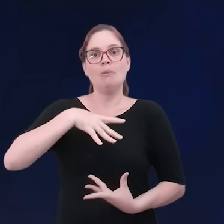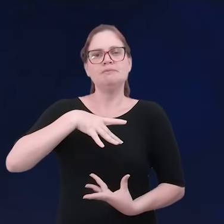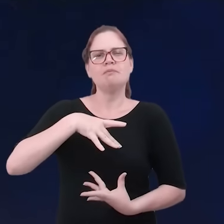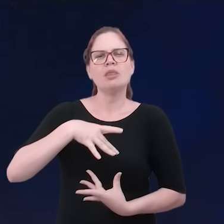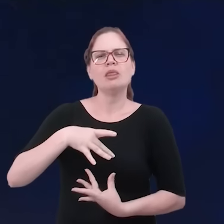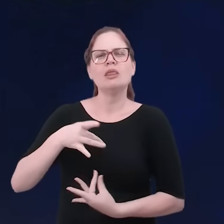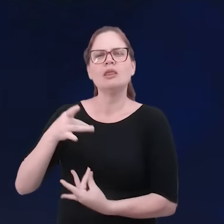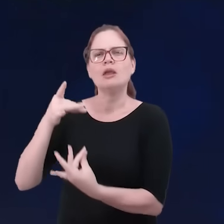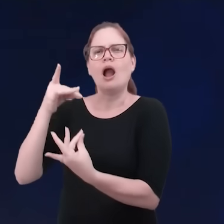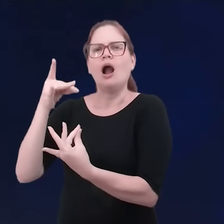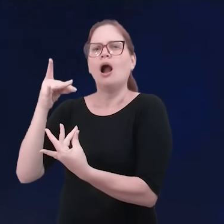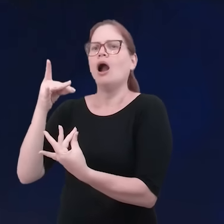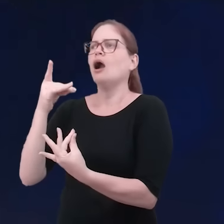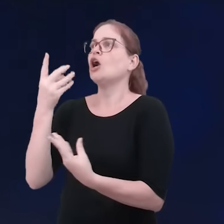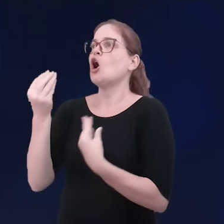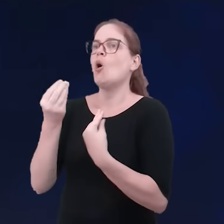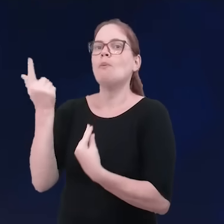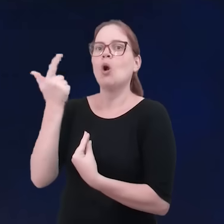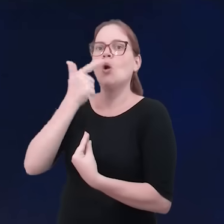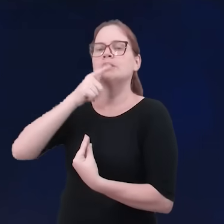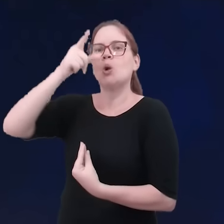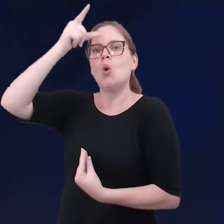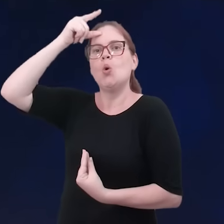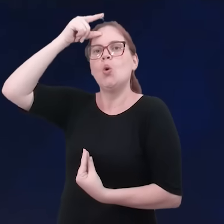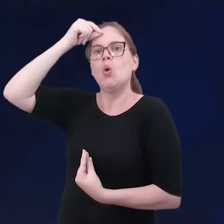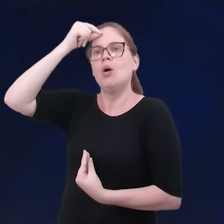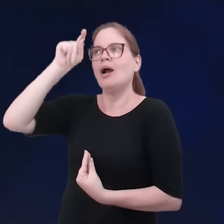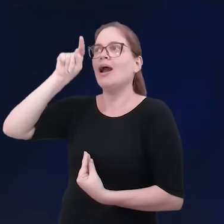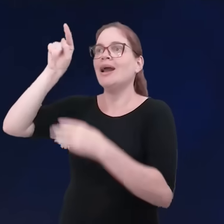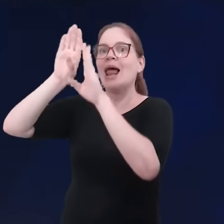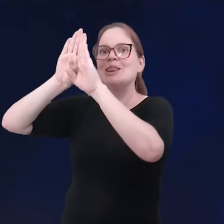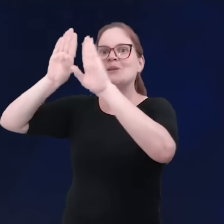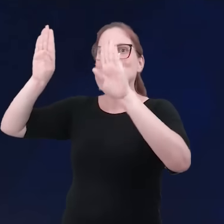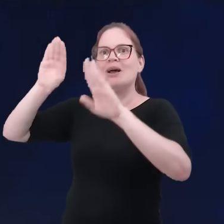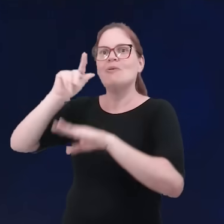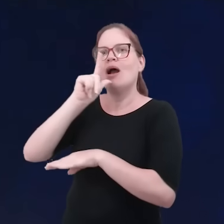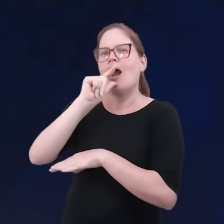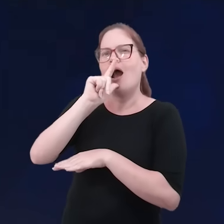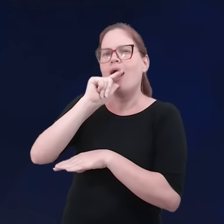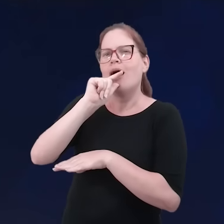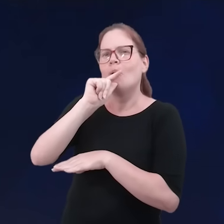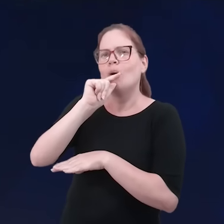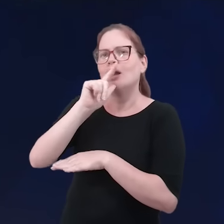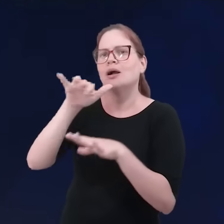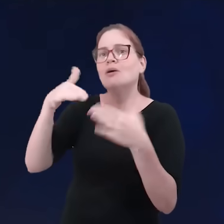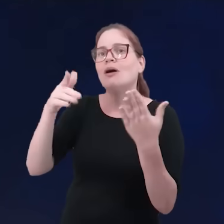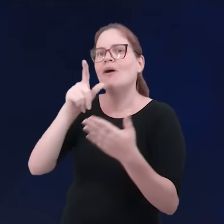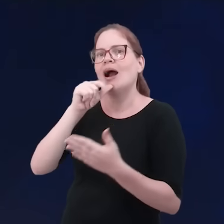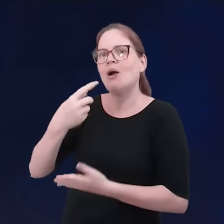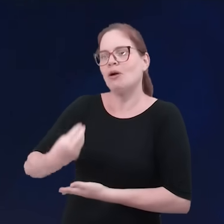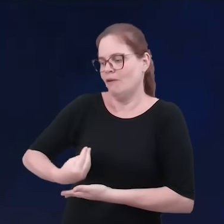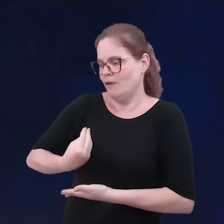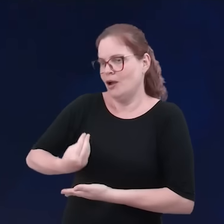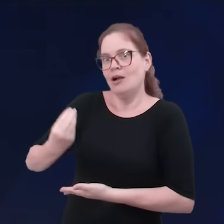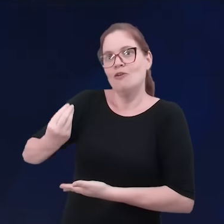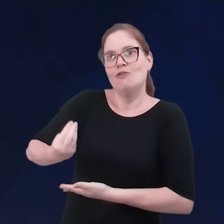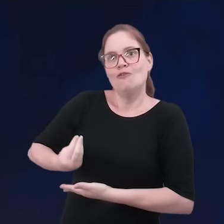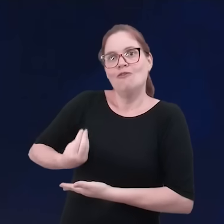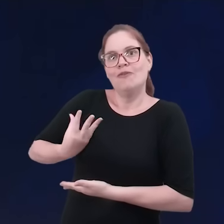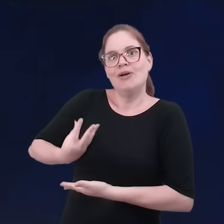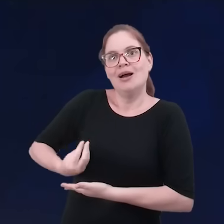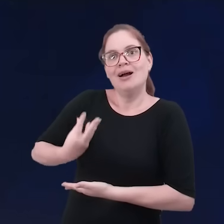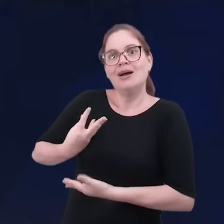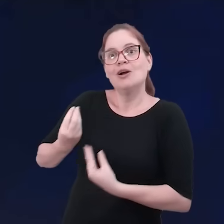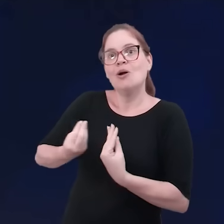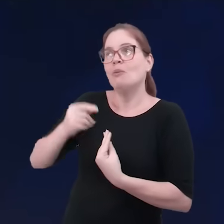sua alma, só é tratado com uma água que vem de uma fonte que foi aberta lá no Calvário,